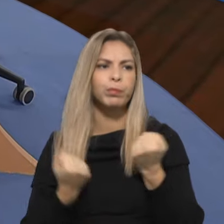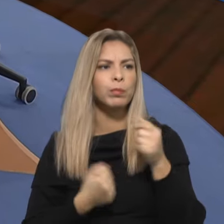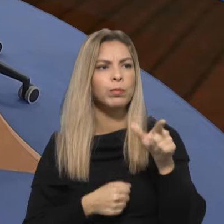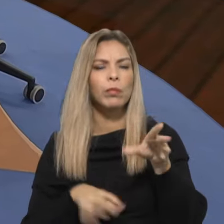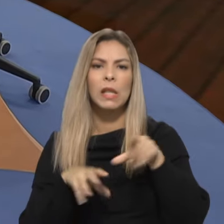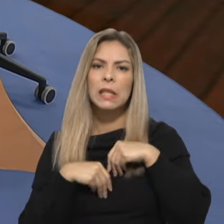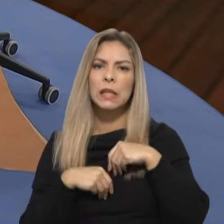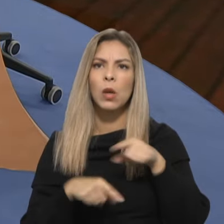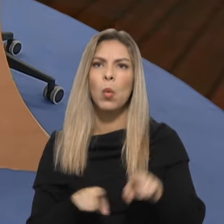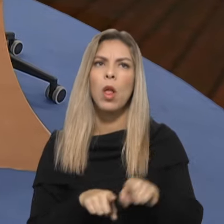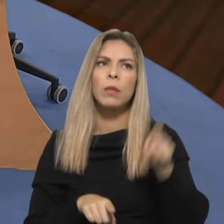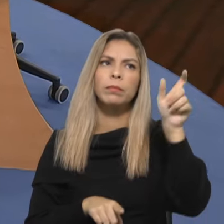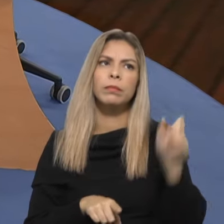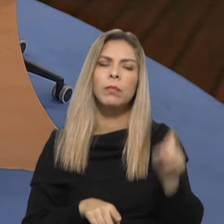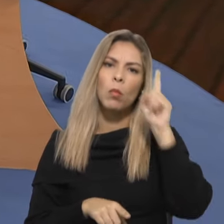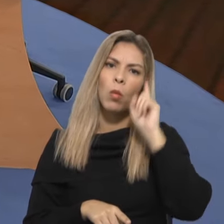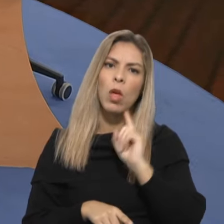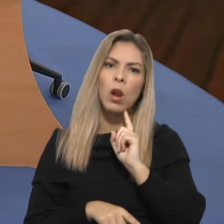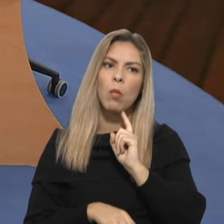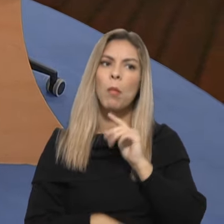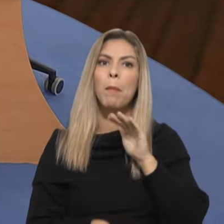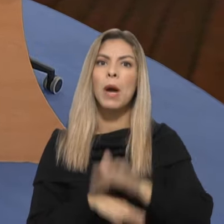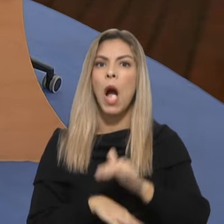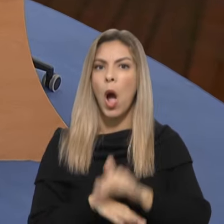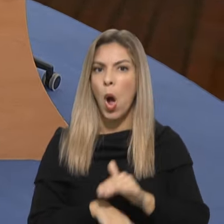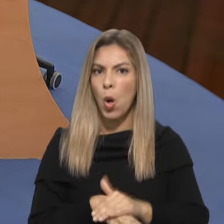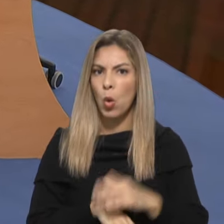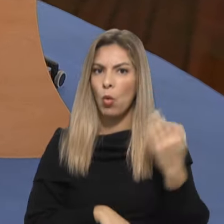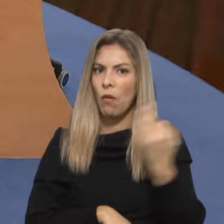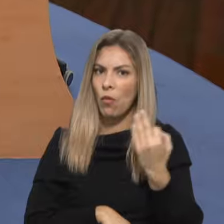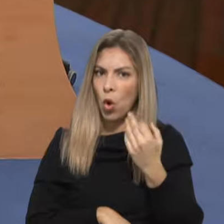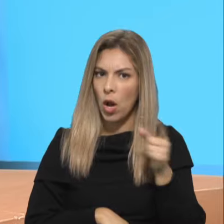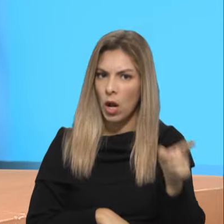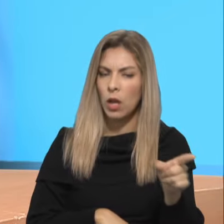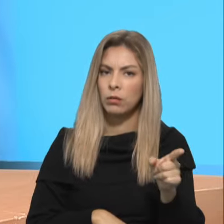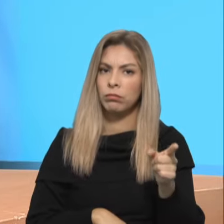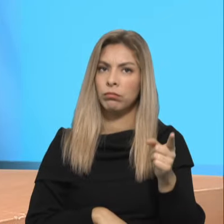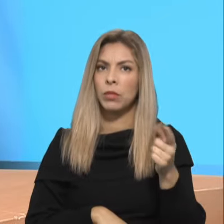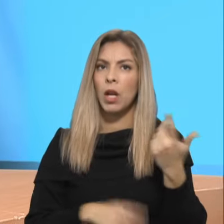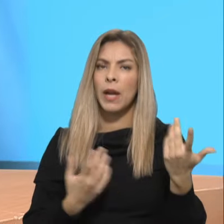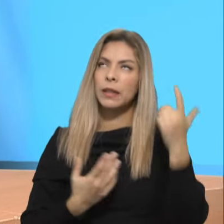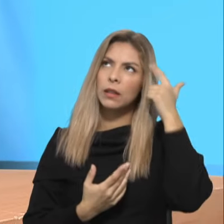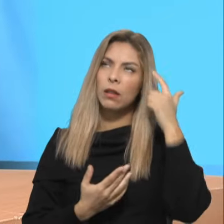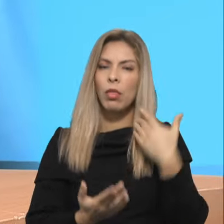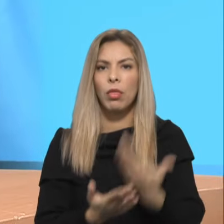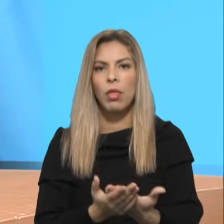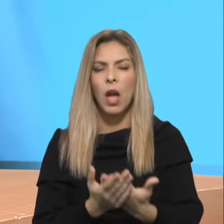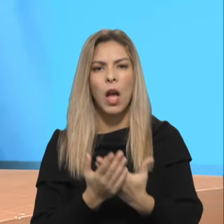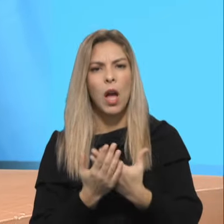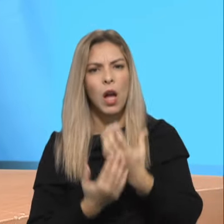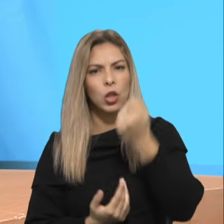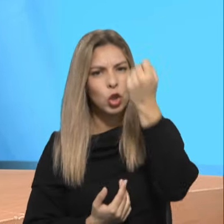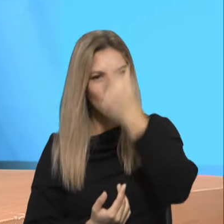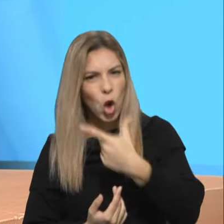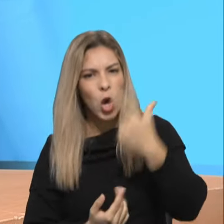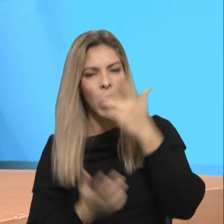fosse considerada uma mulher nascida no pecado original, que arrastou a teologia, que arrastou a própria liturgia e,